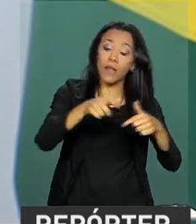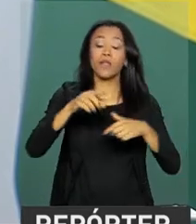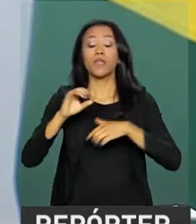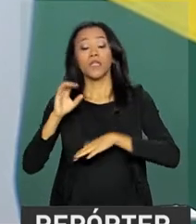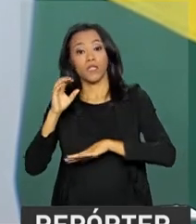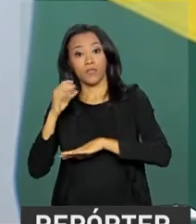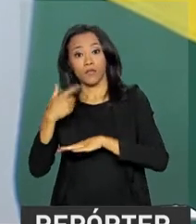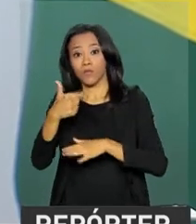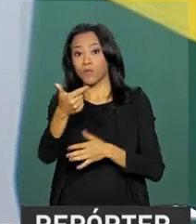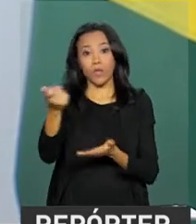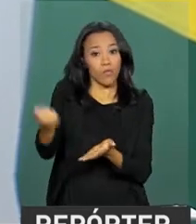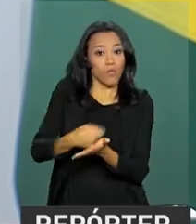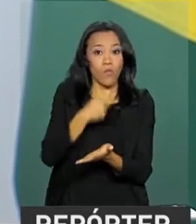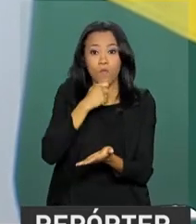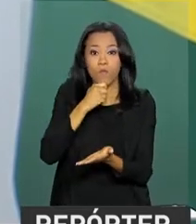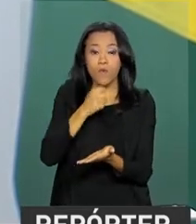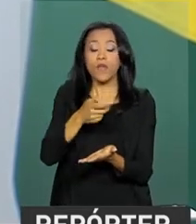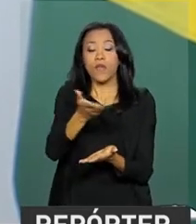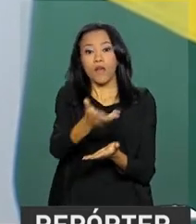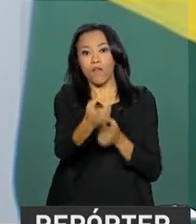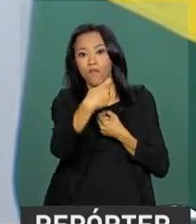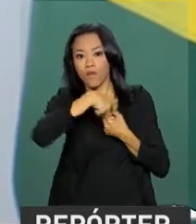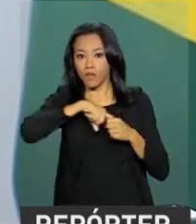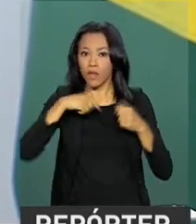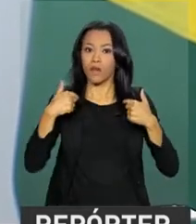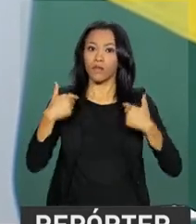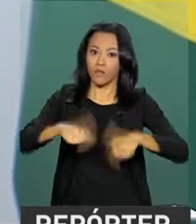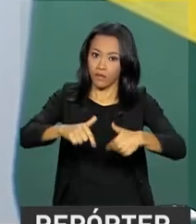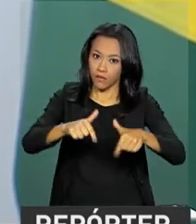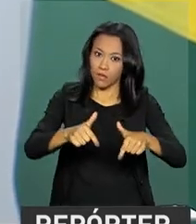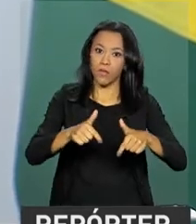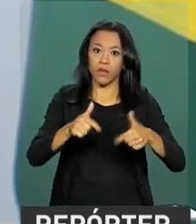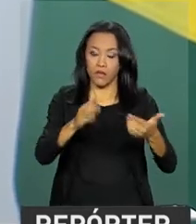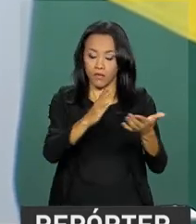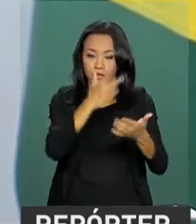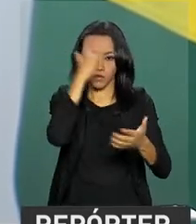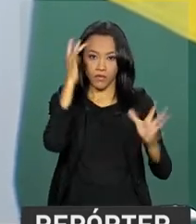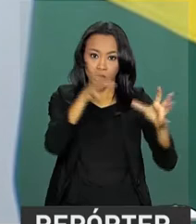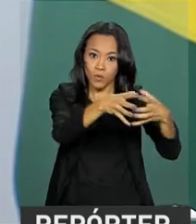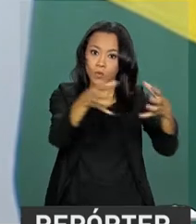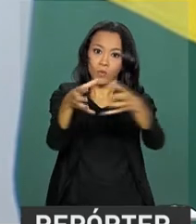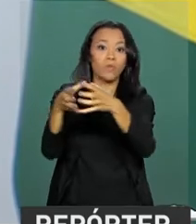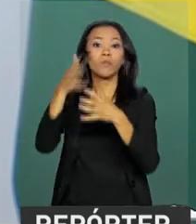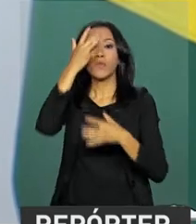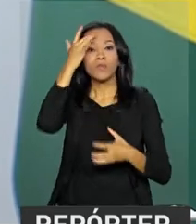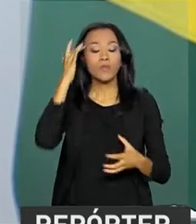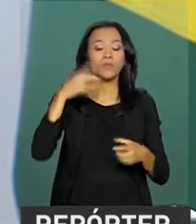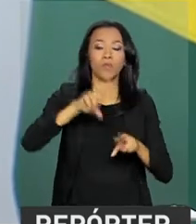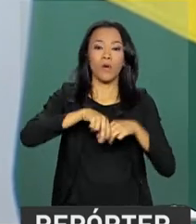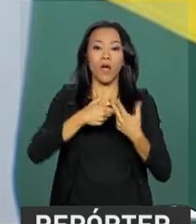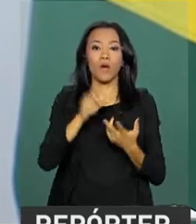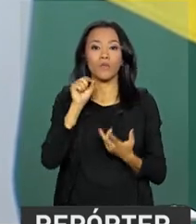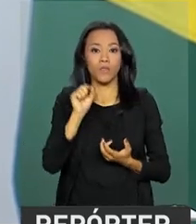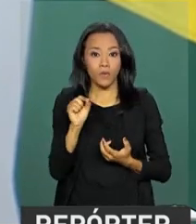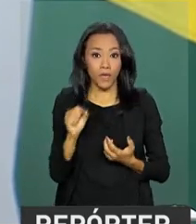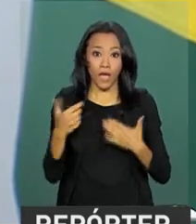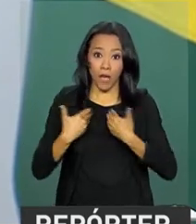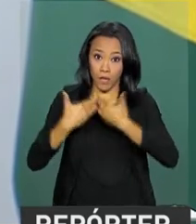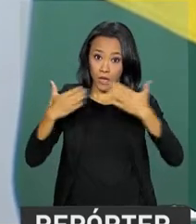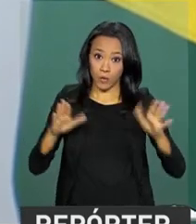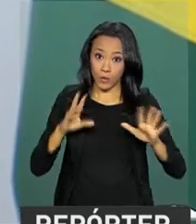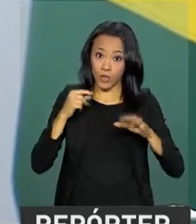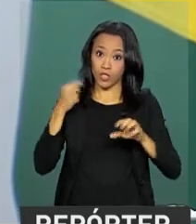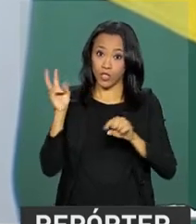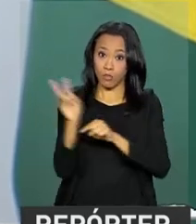emprego formal retomaram uma atividade e retomaram a actividade exata e precisamente em função da abertura de crédito